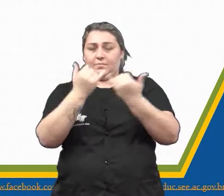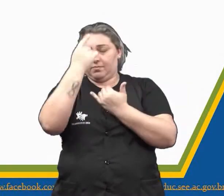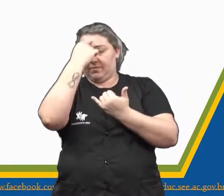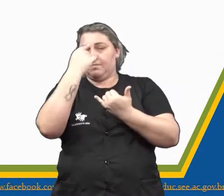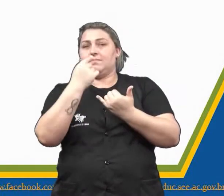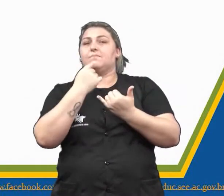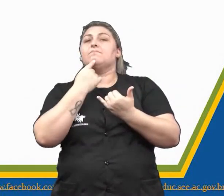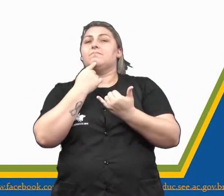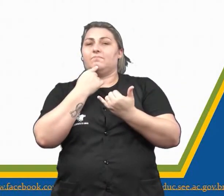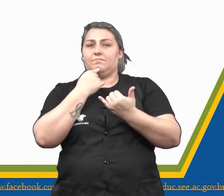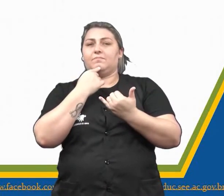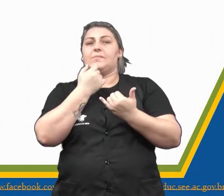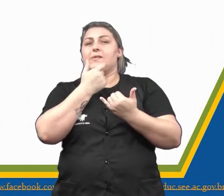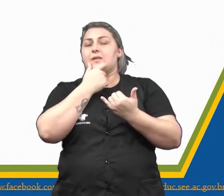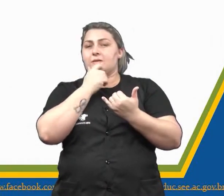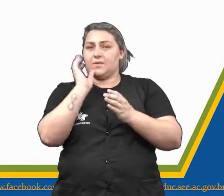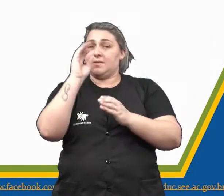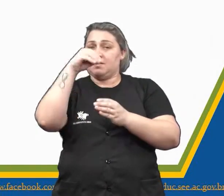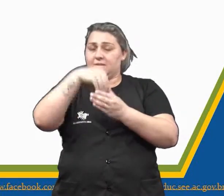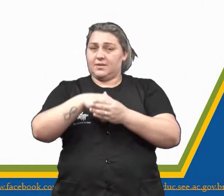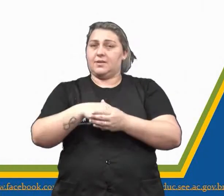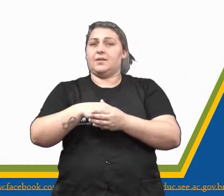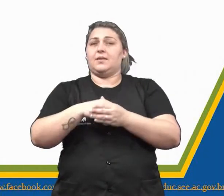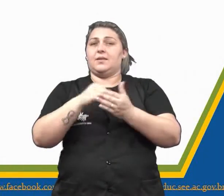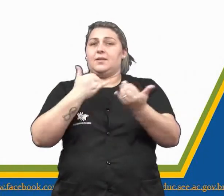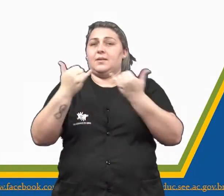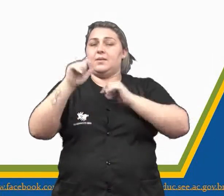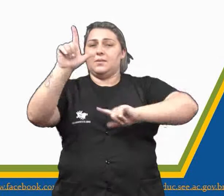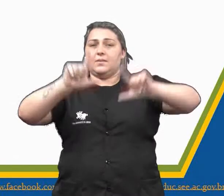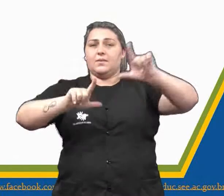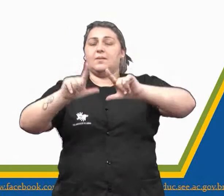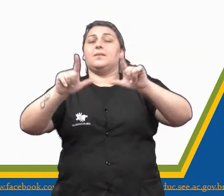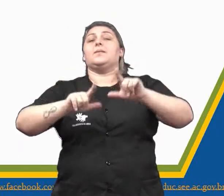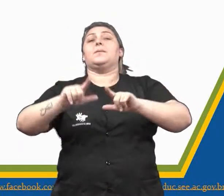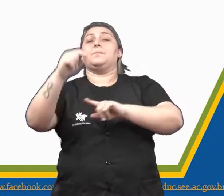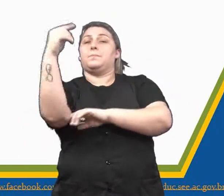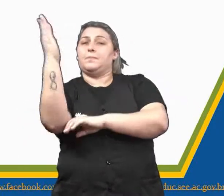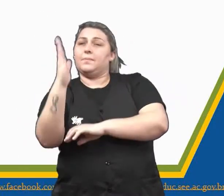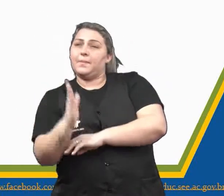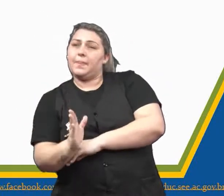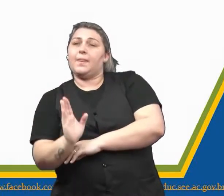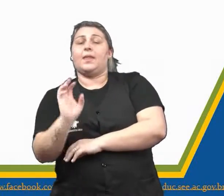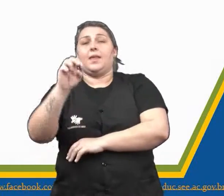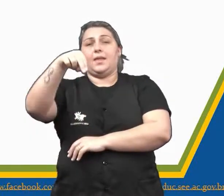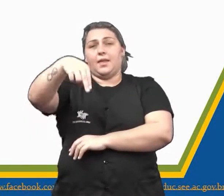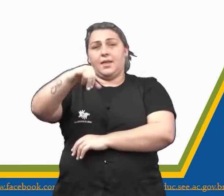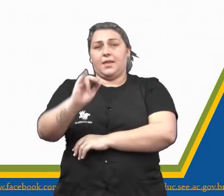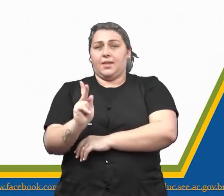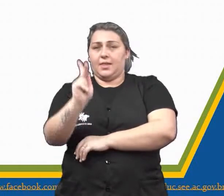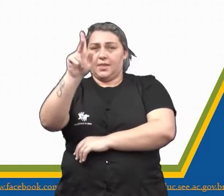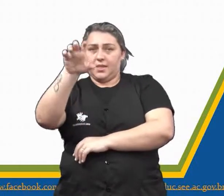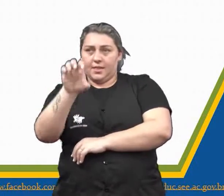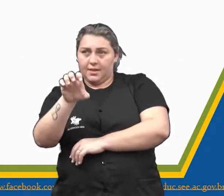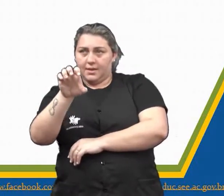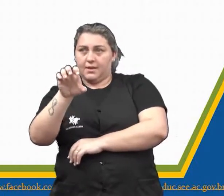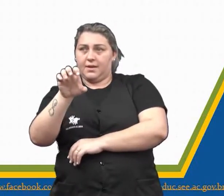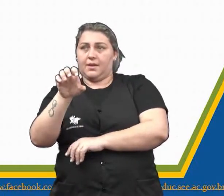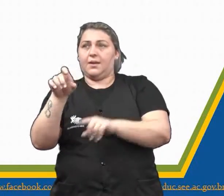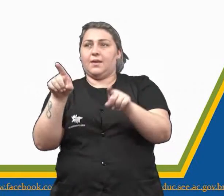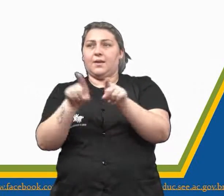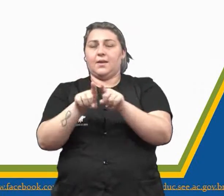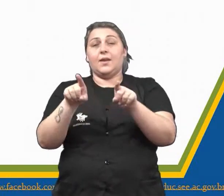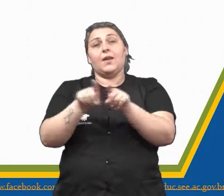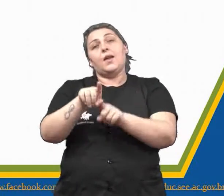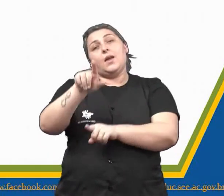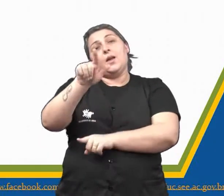essa questão do inglês na propaganda brasileira. Então tem aí a propaganda da Nike, na publicidade, né, no caso, da Nike e de